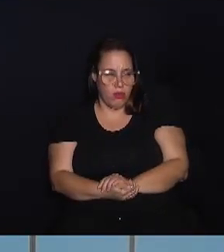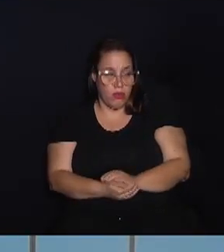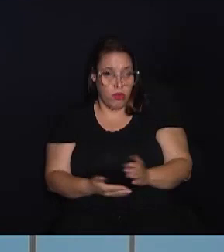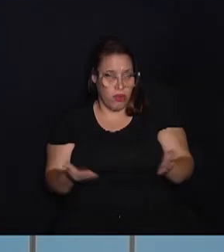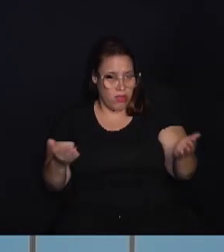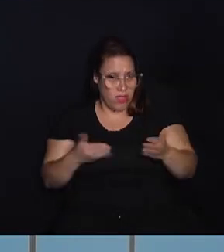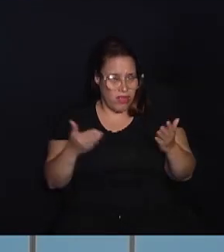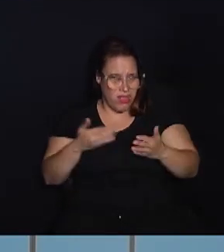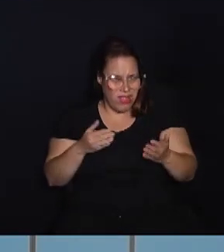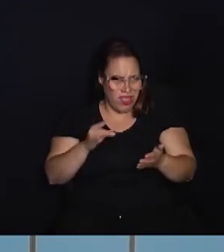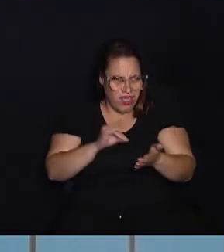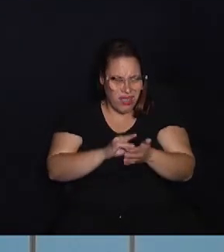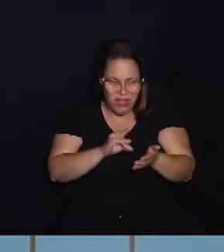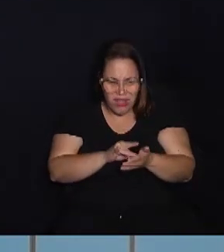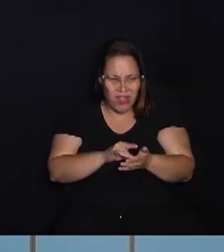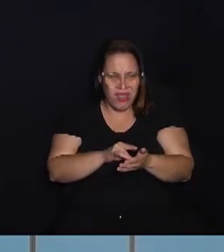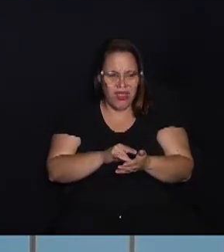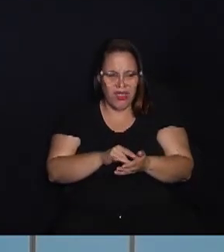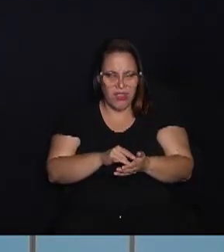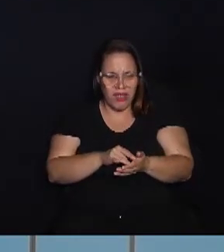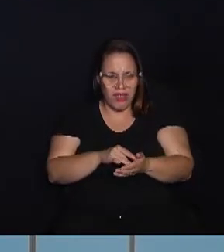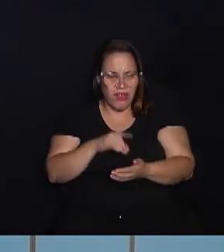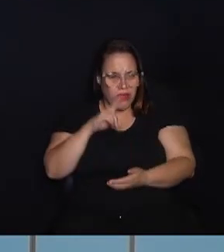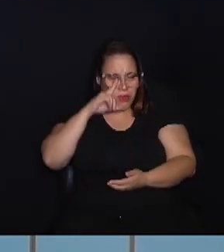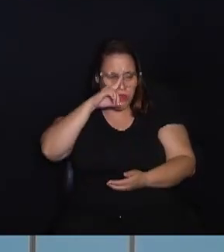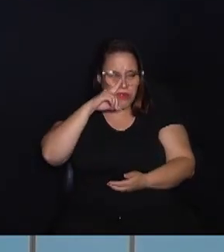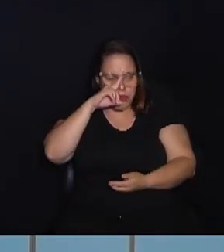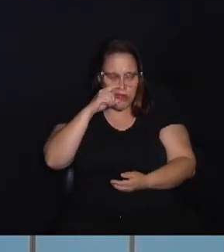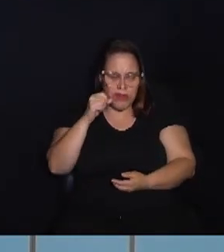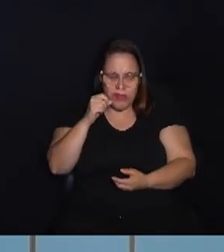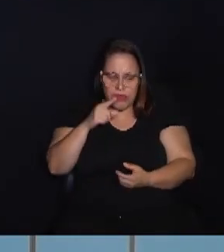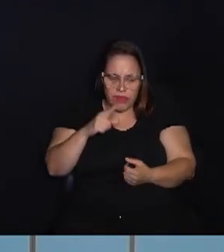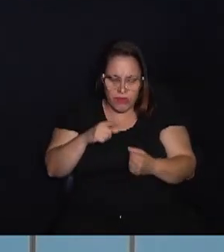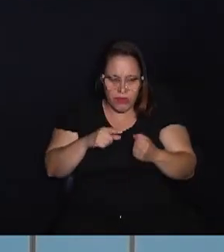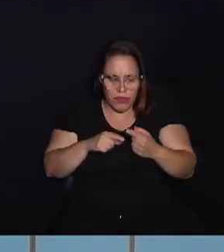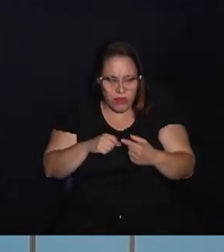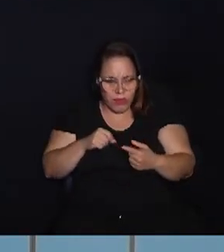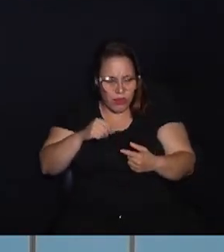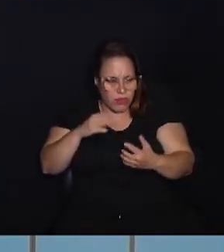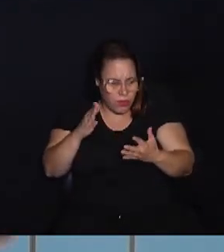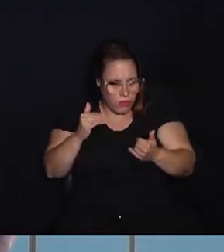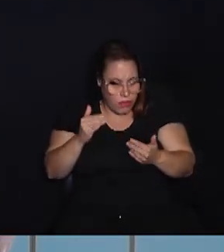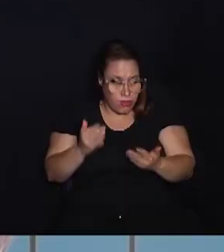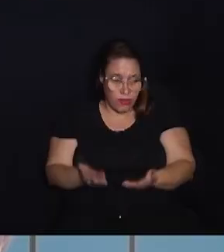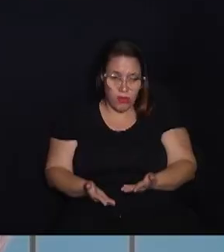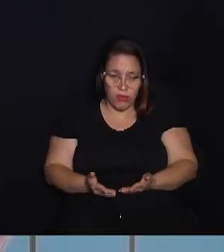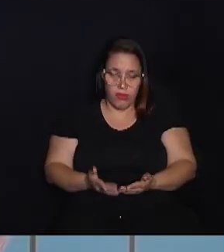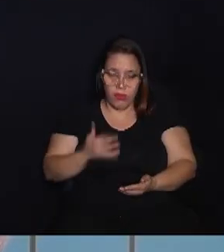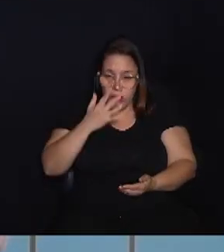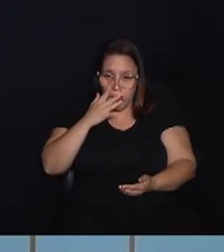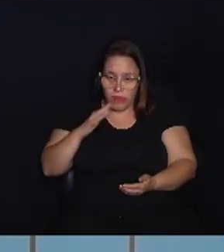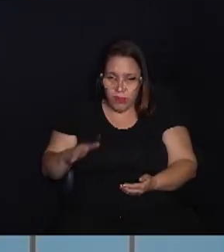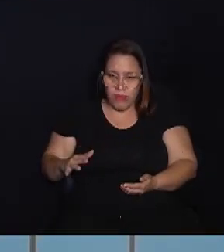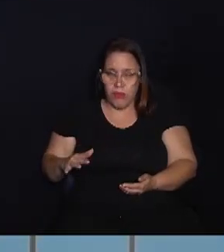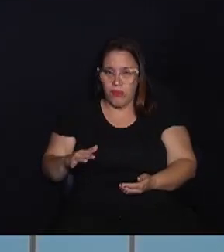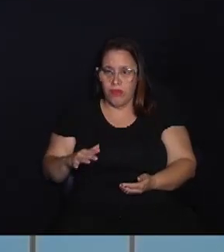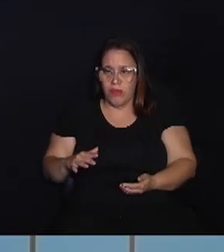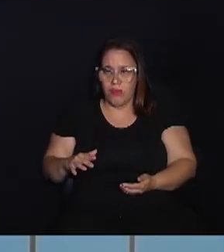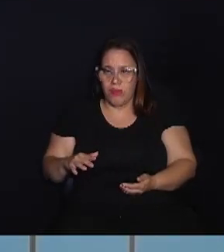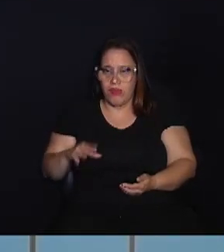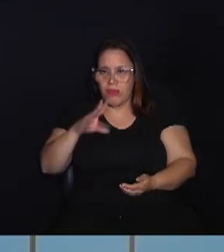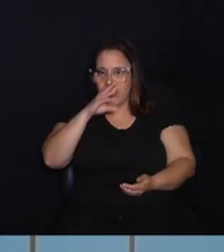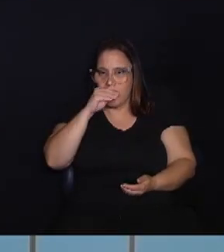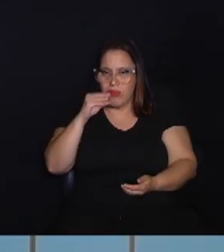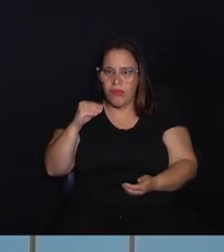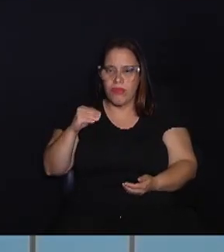verdade vai ser prejudicial em algum momento para algum jovem, para alguma criança? A gente